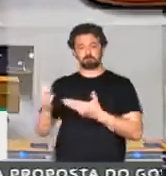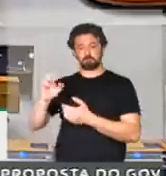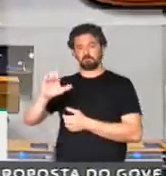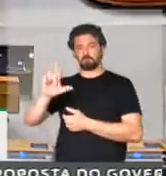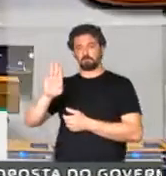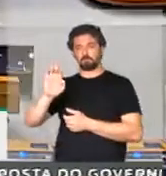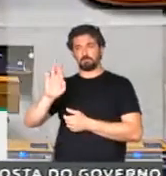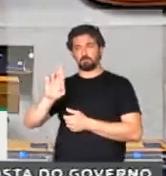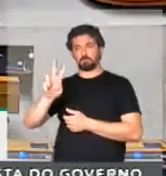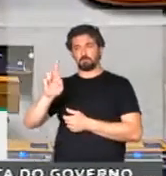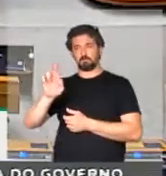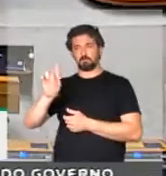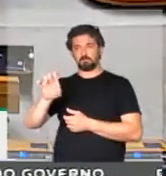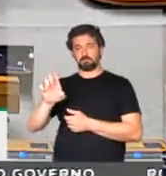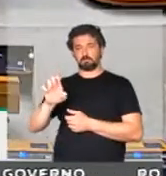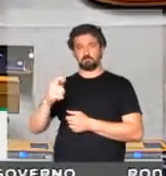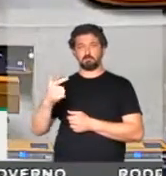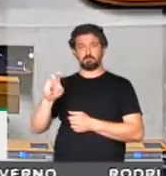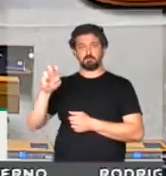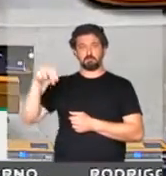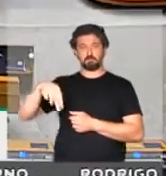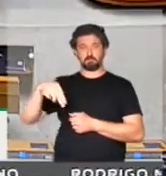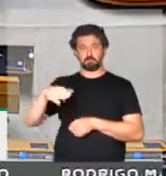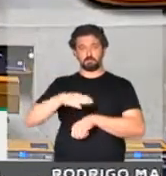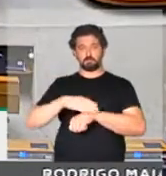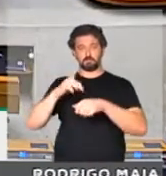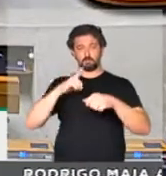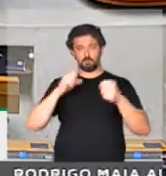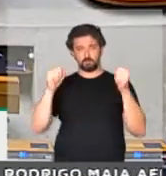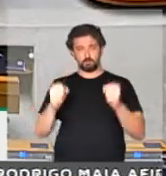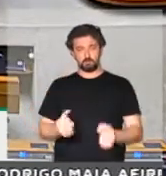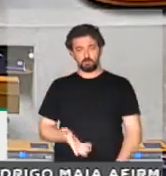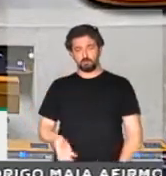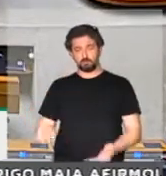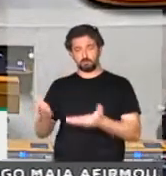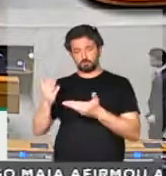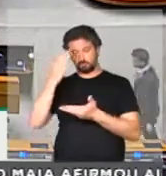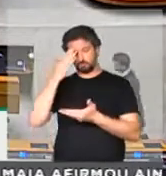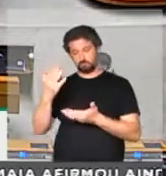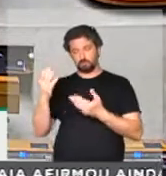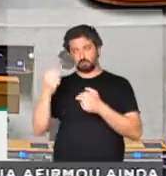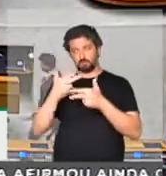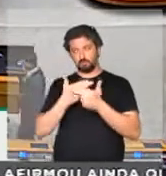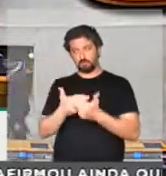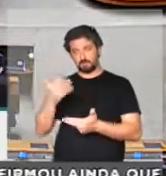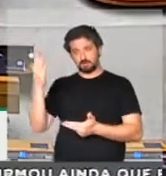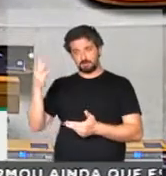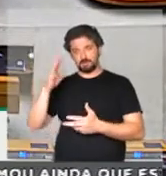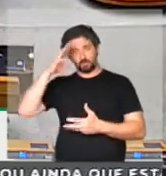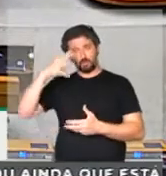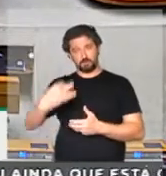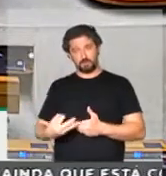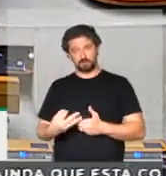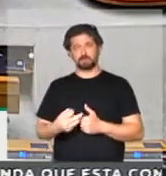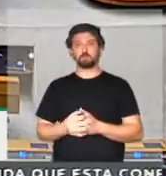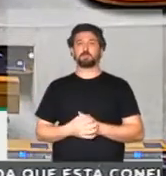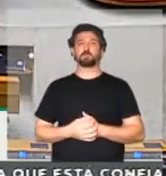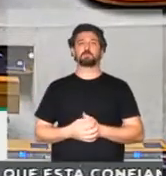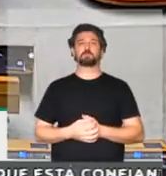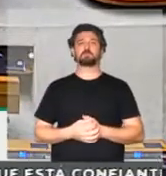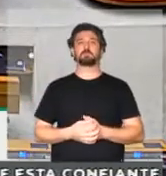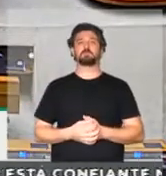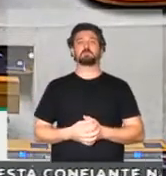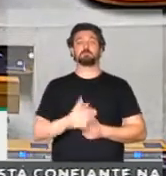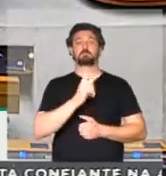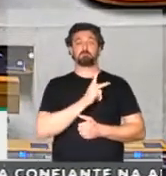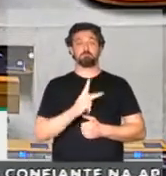Verde, Vossa Excelência dispõe agora de 25 minutos no grande expediente. Eu agradeço imensamente a sua compreensão e paciência.